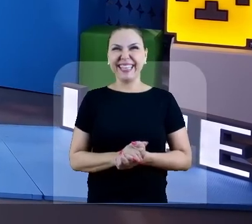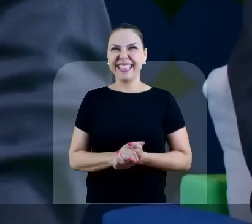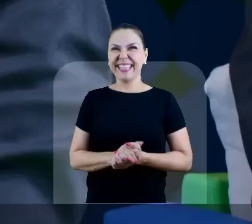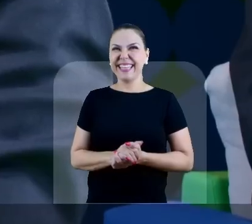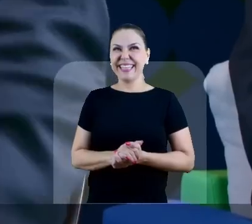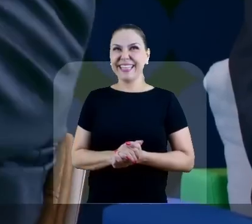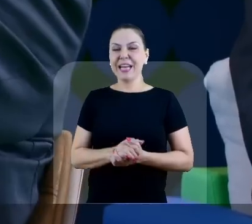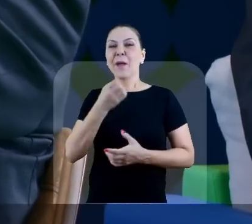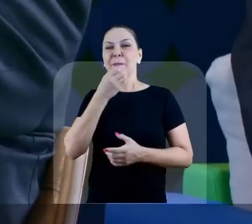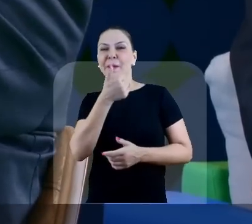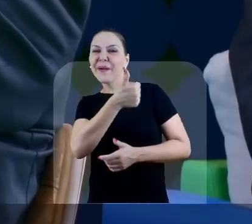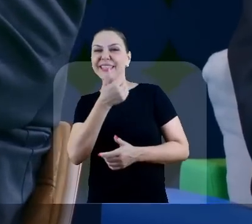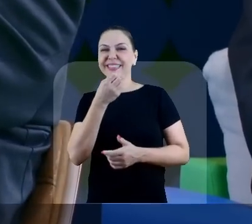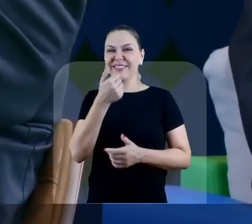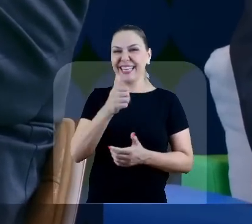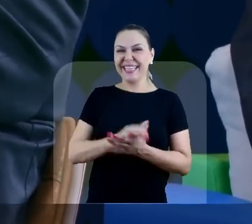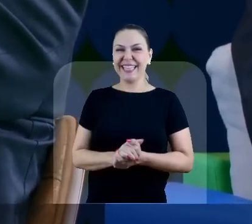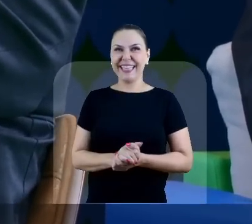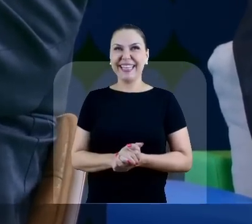Holliday. Ó, rapaz,